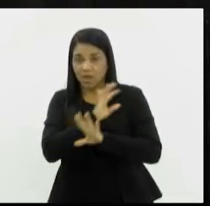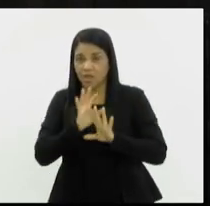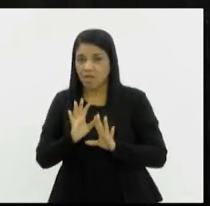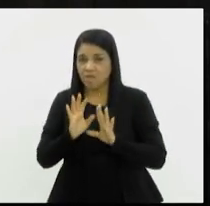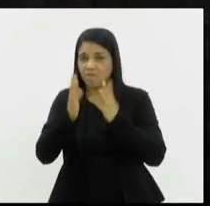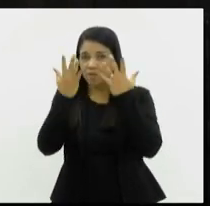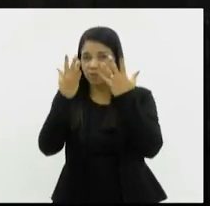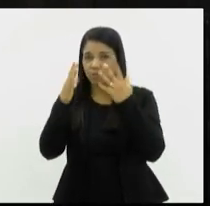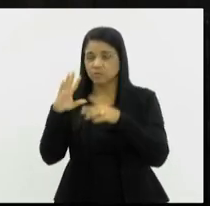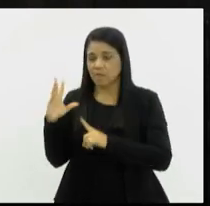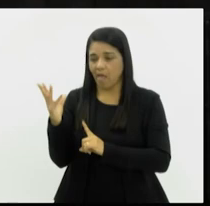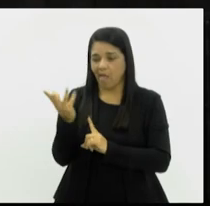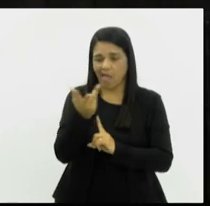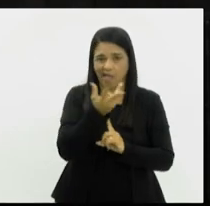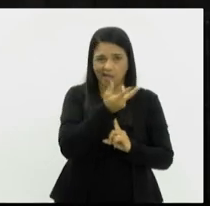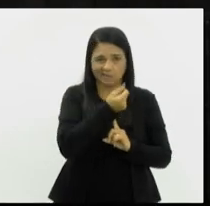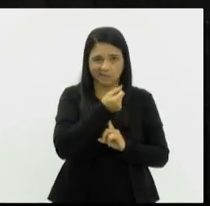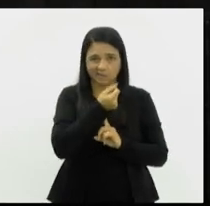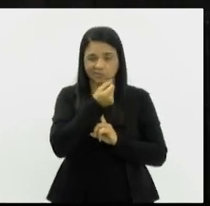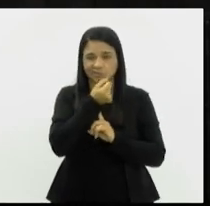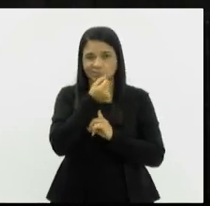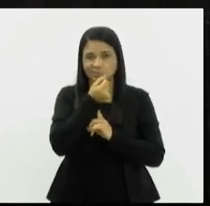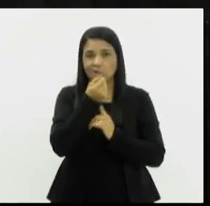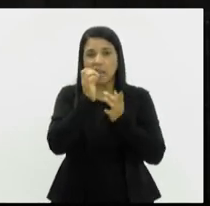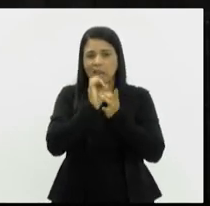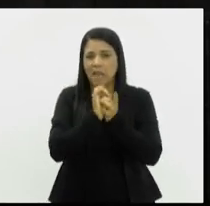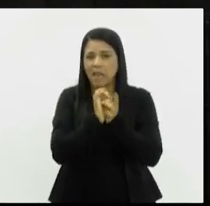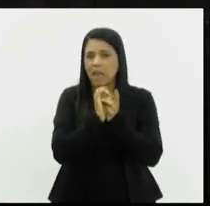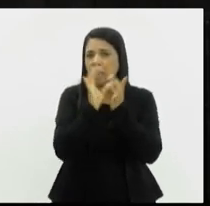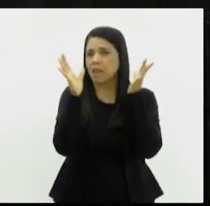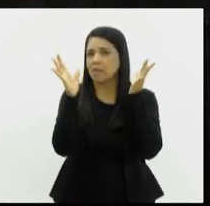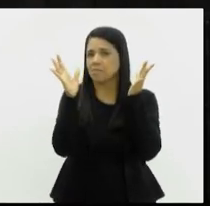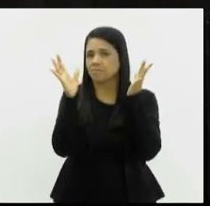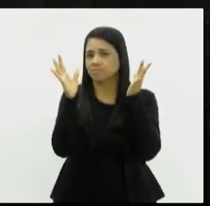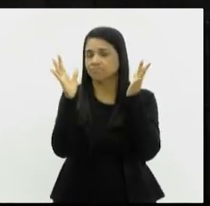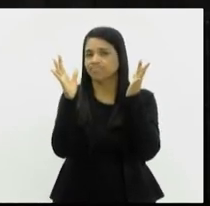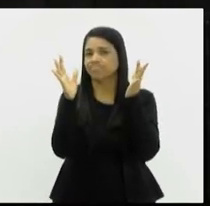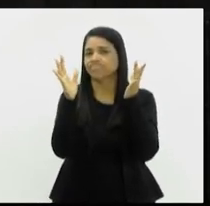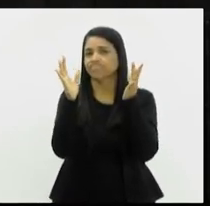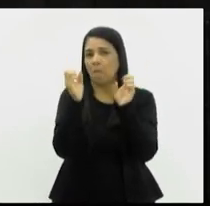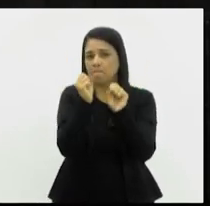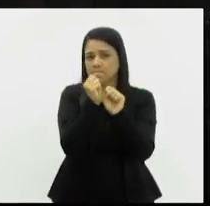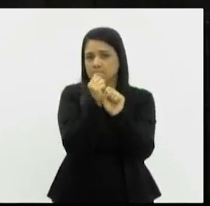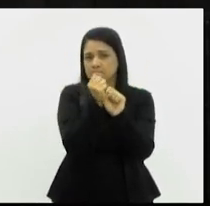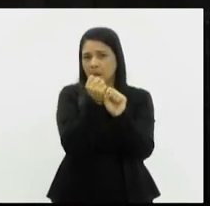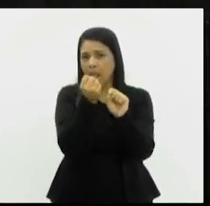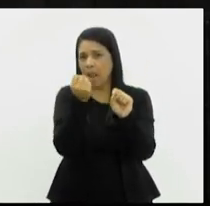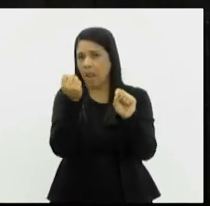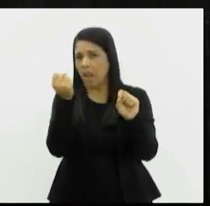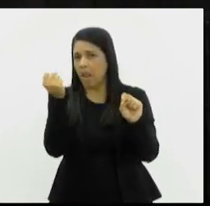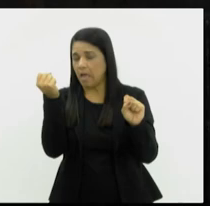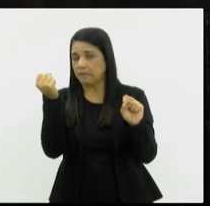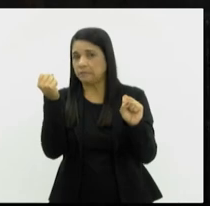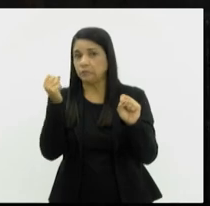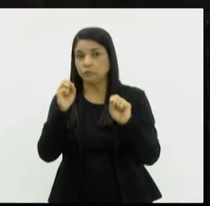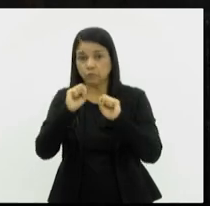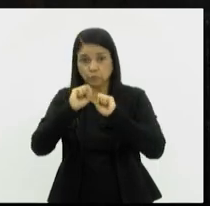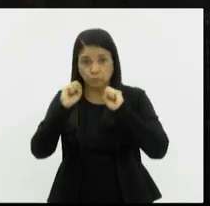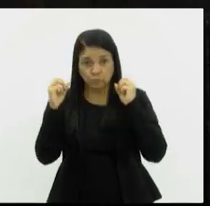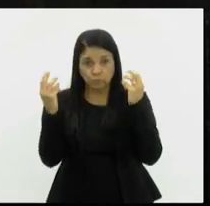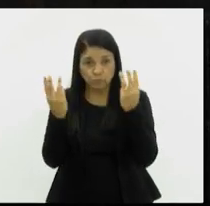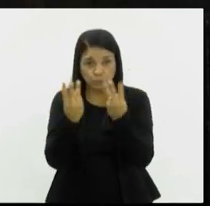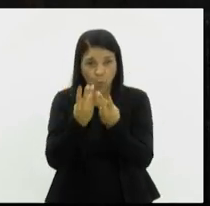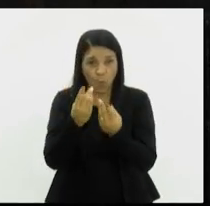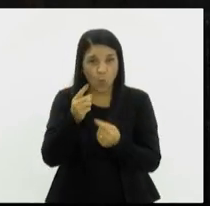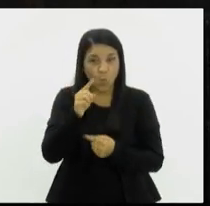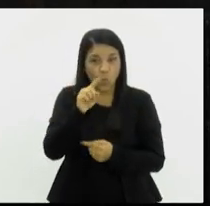artísticos ao ar livre de grandes proporções. Porque um show com